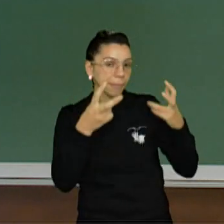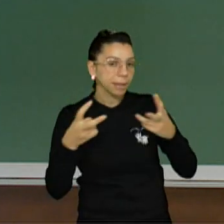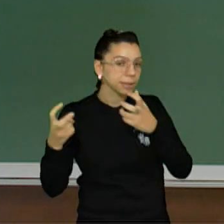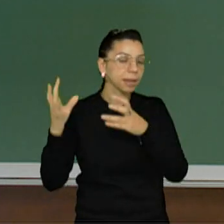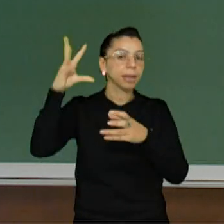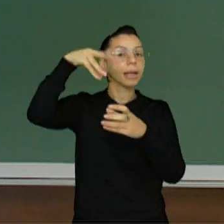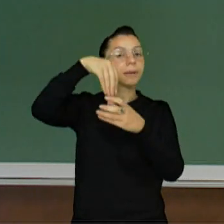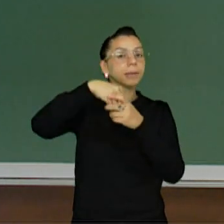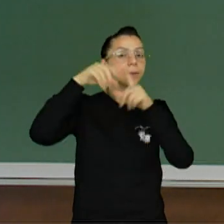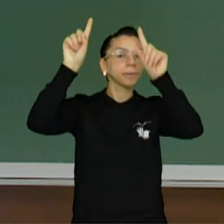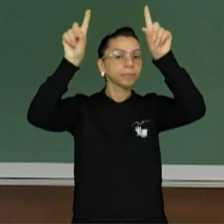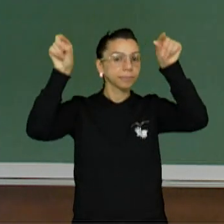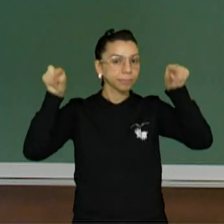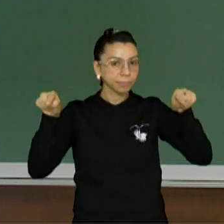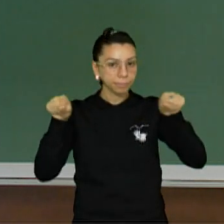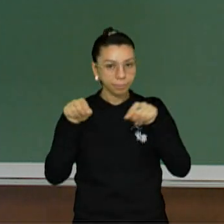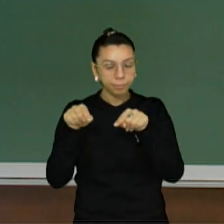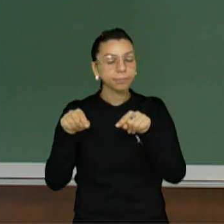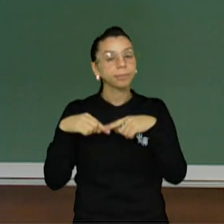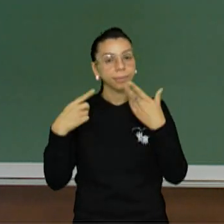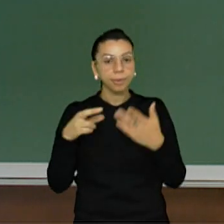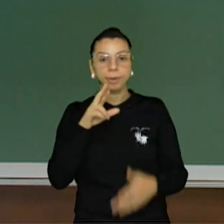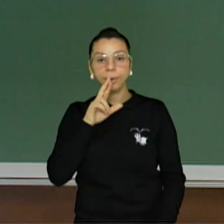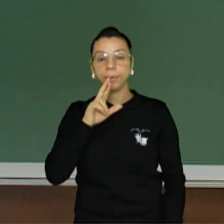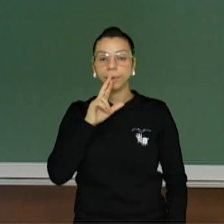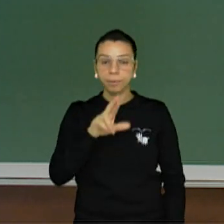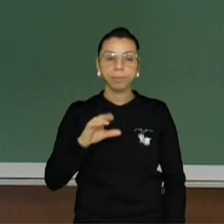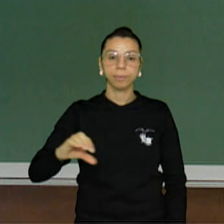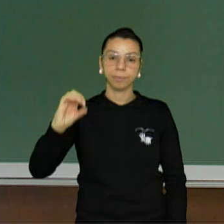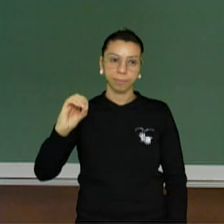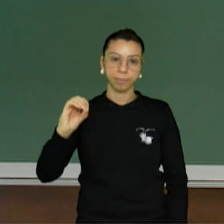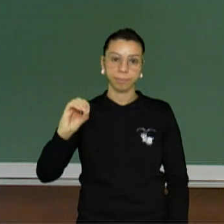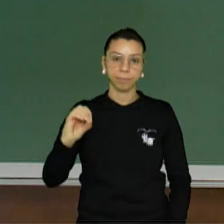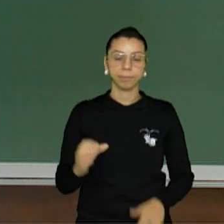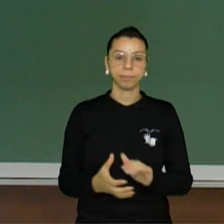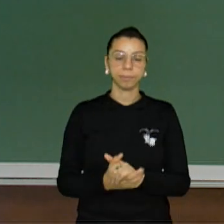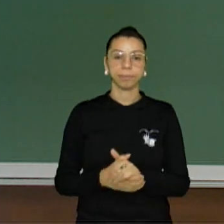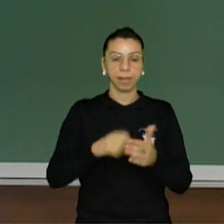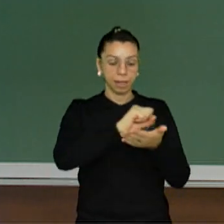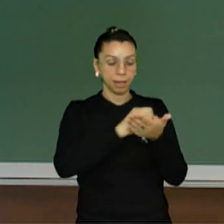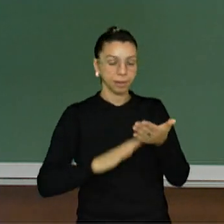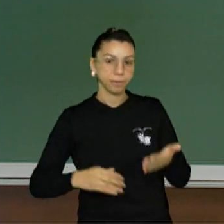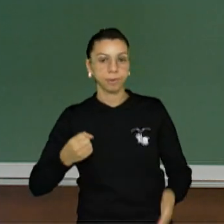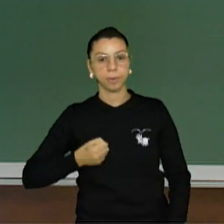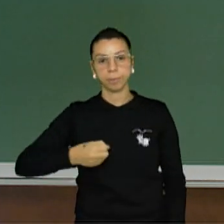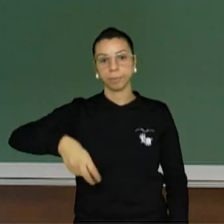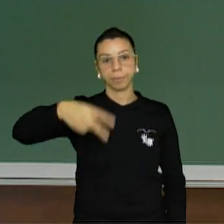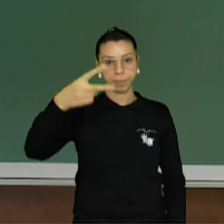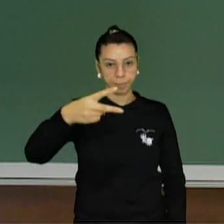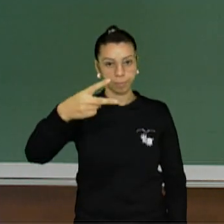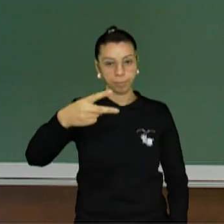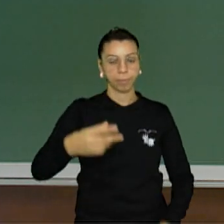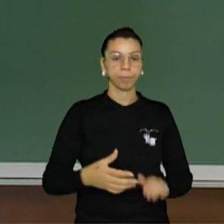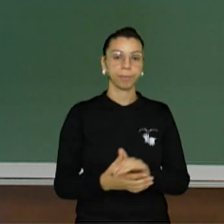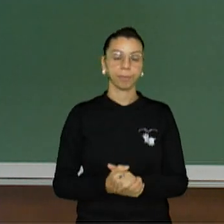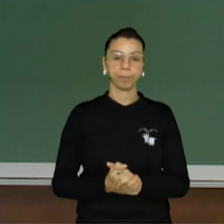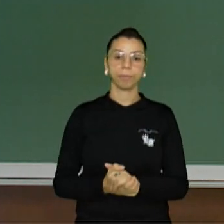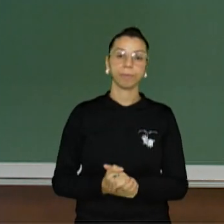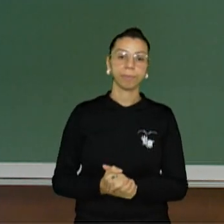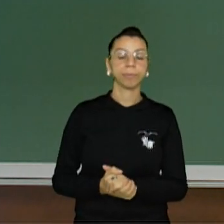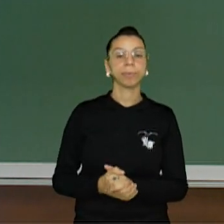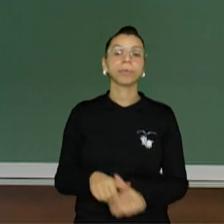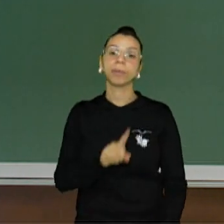na matriz, então o determinante é 0. A atividade 2, certo, gente?